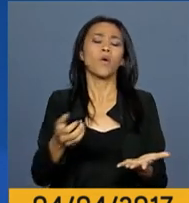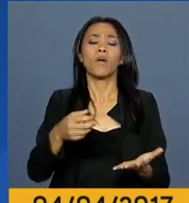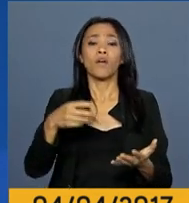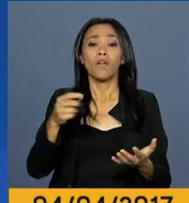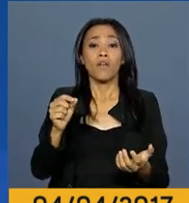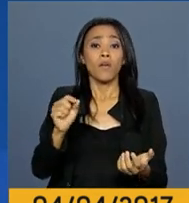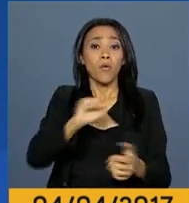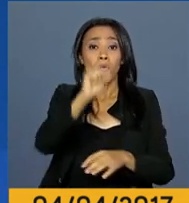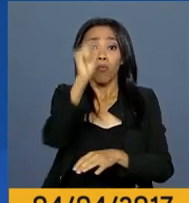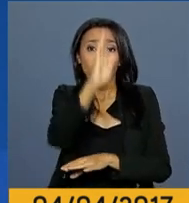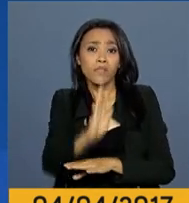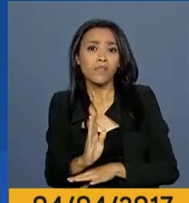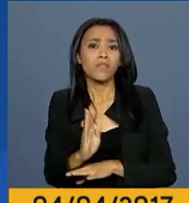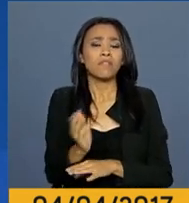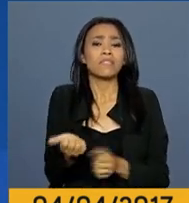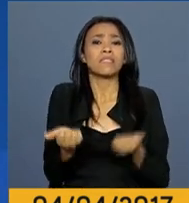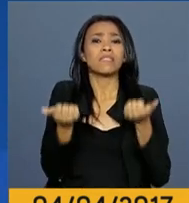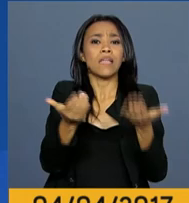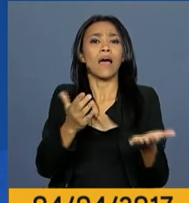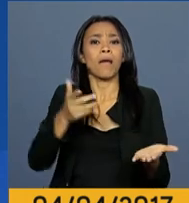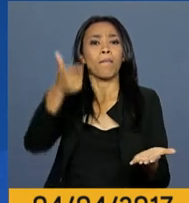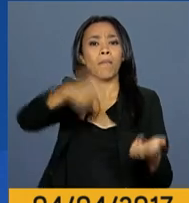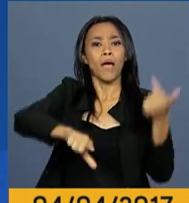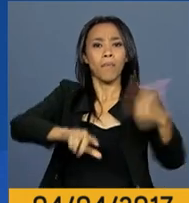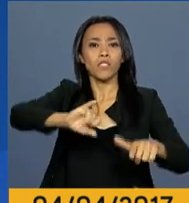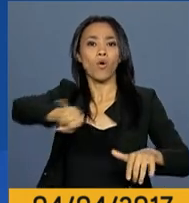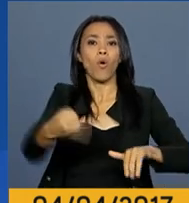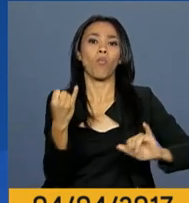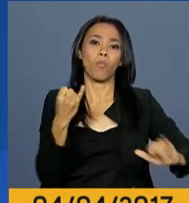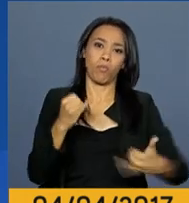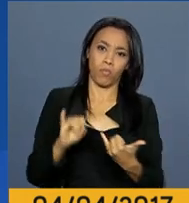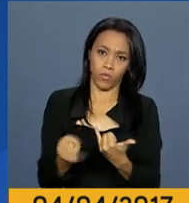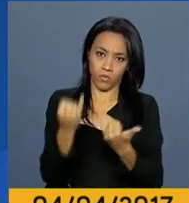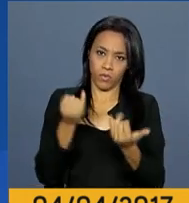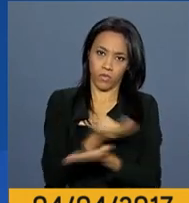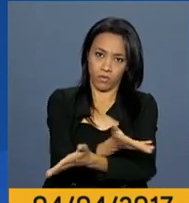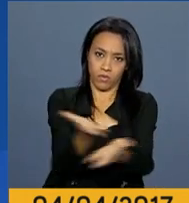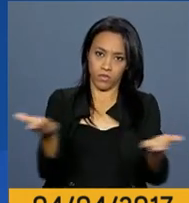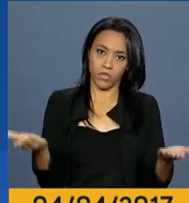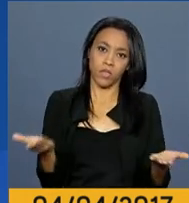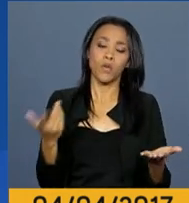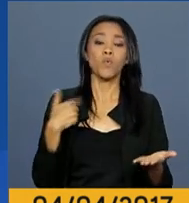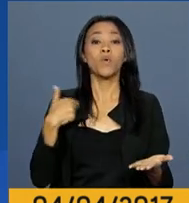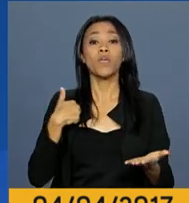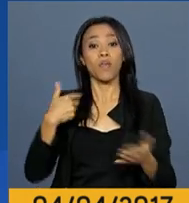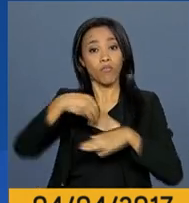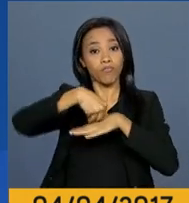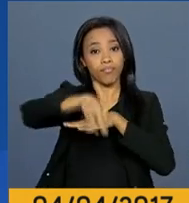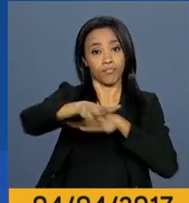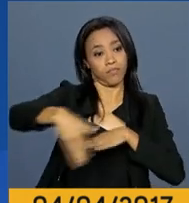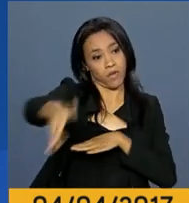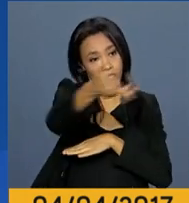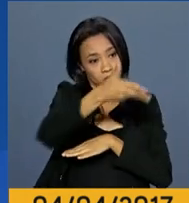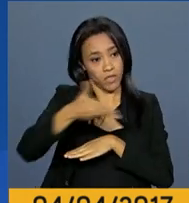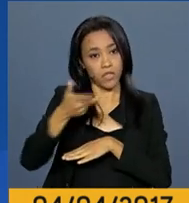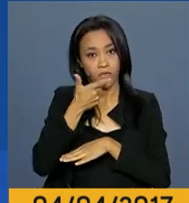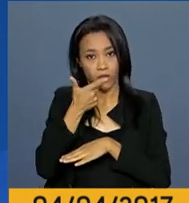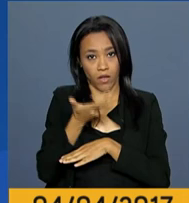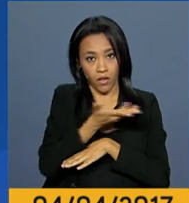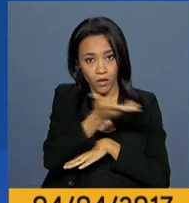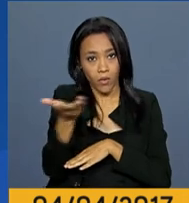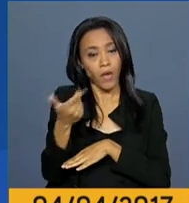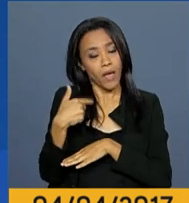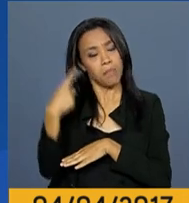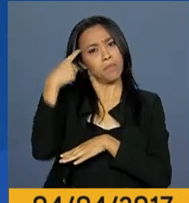mais oportunidades. A mensagem que trago às senhoras e aos senhores é de